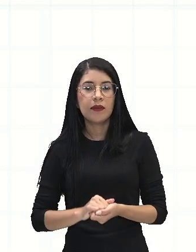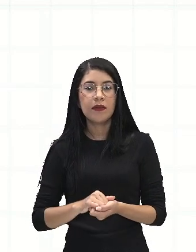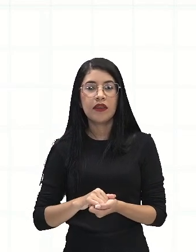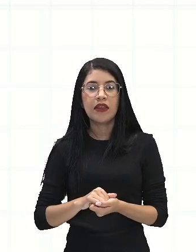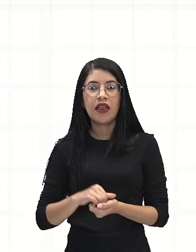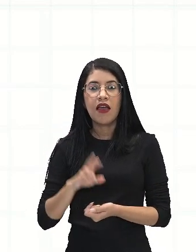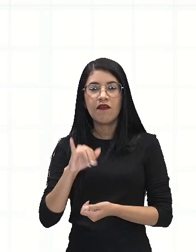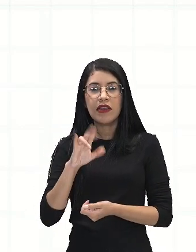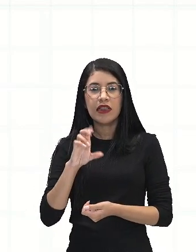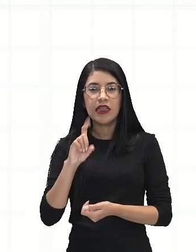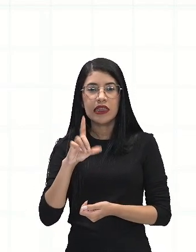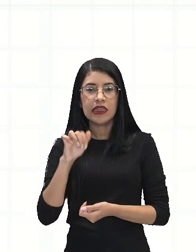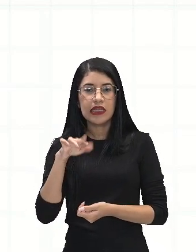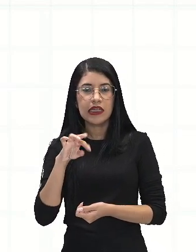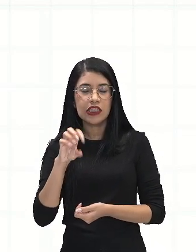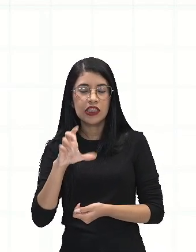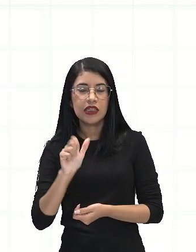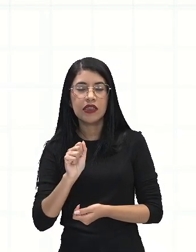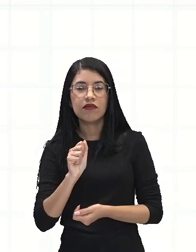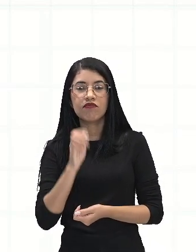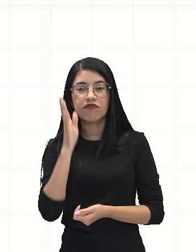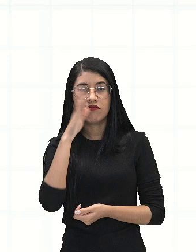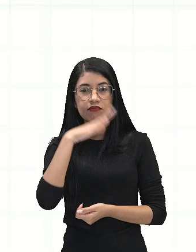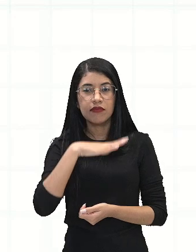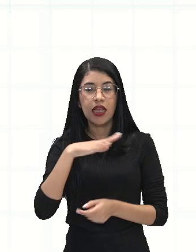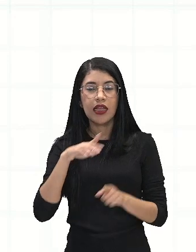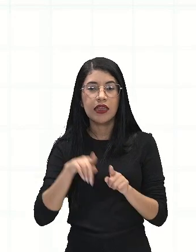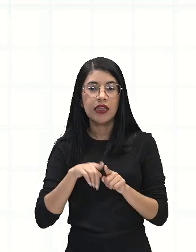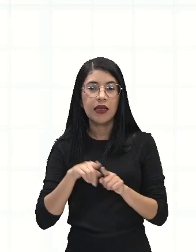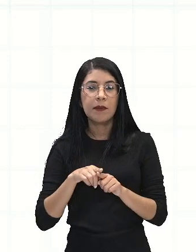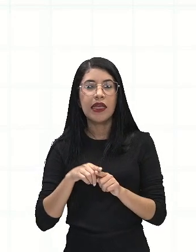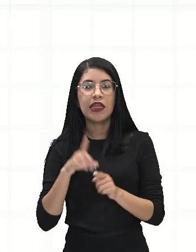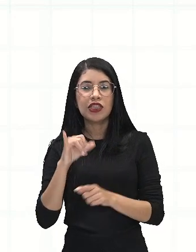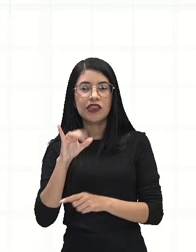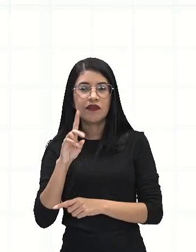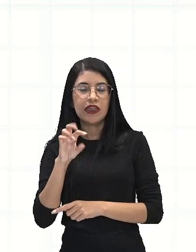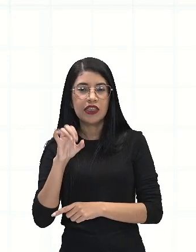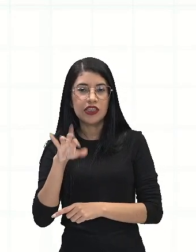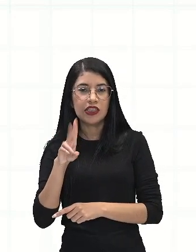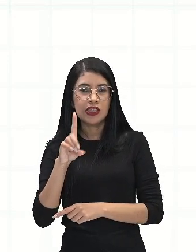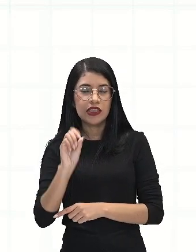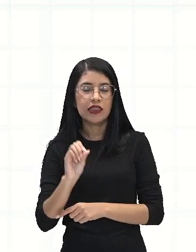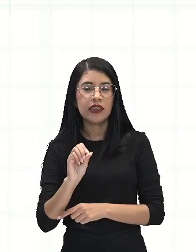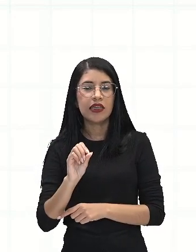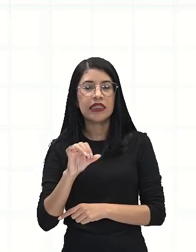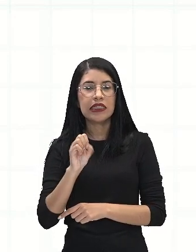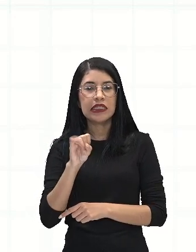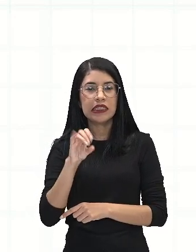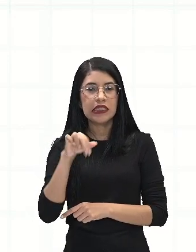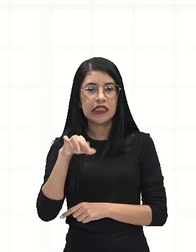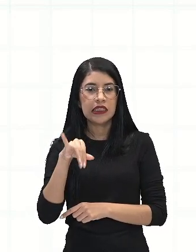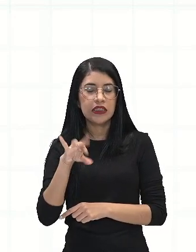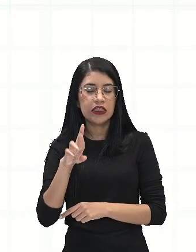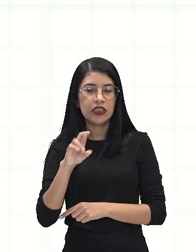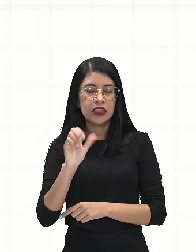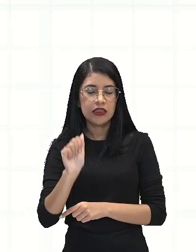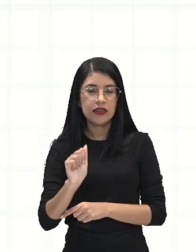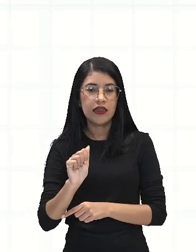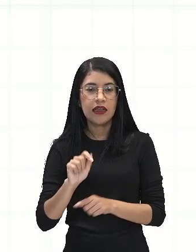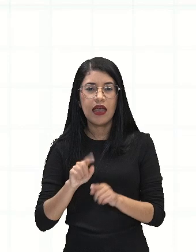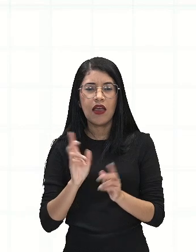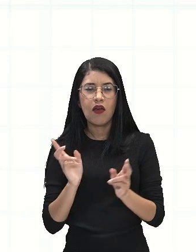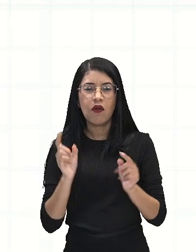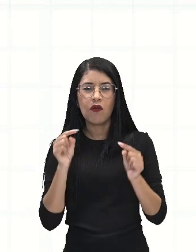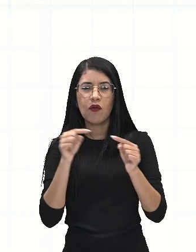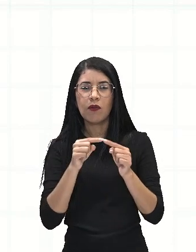se relacionam a essas palavras aqui. Essas palavras todas se relacionam ao substantivo jacaré. Mas jacaré